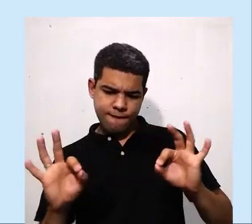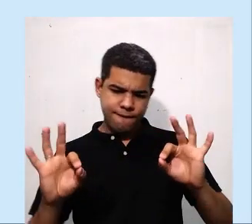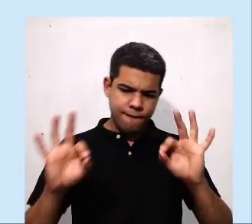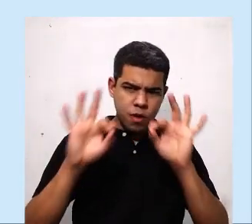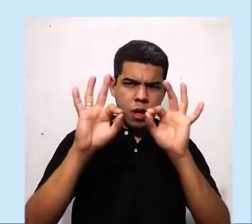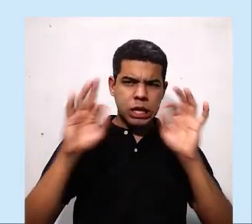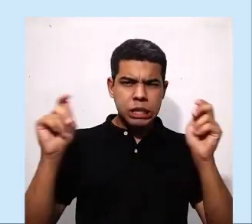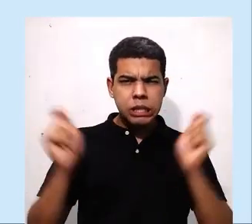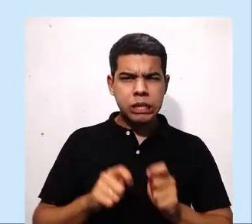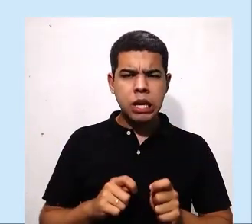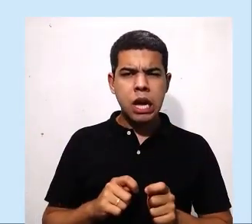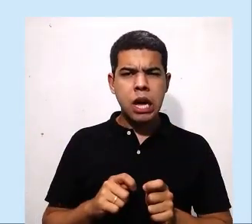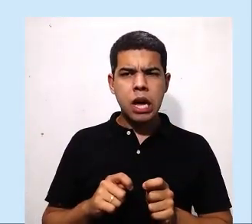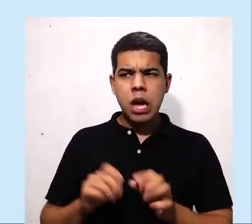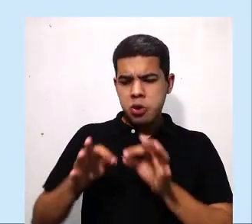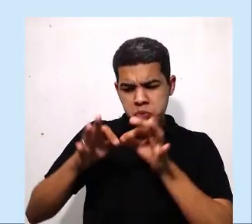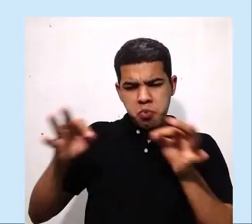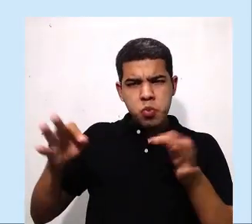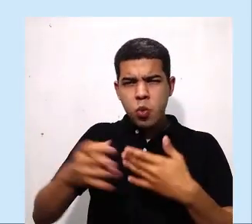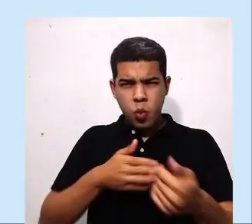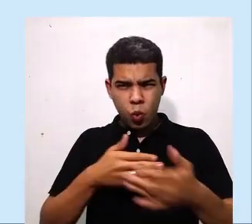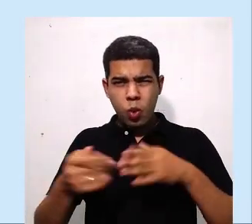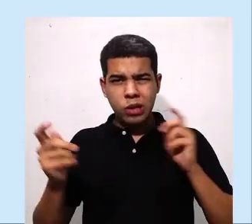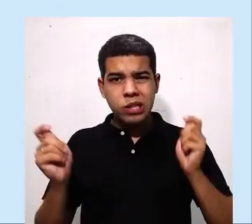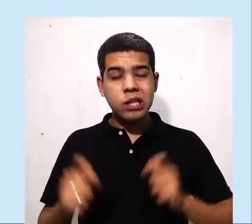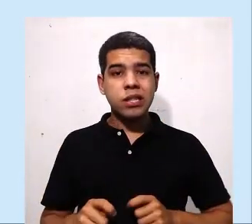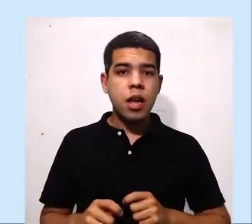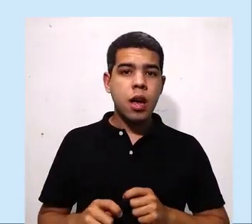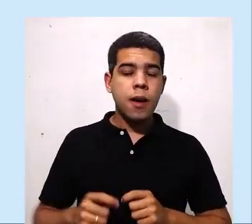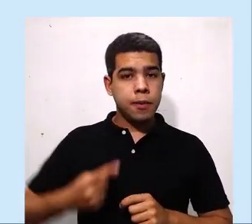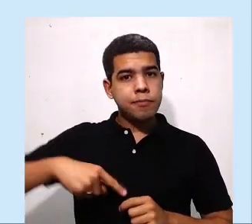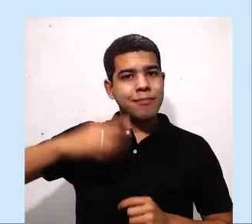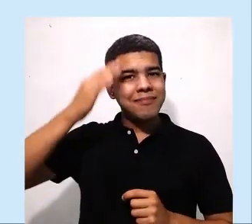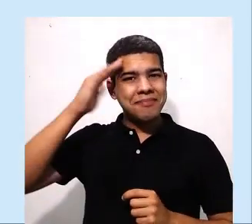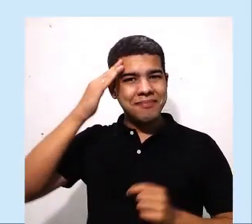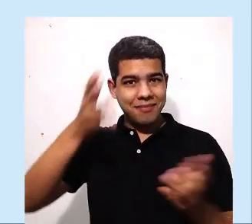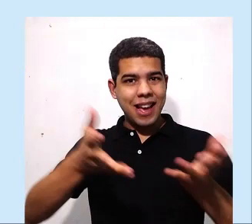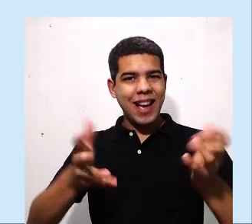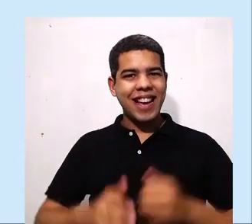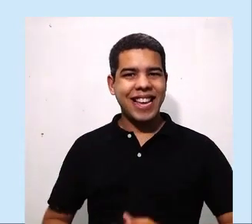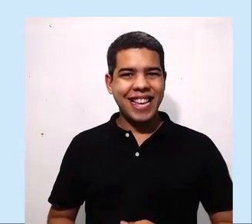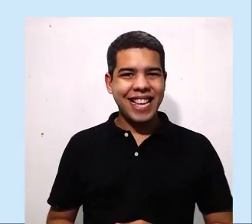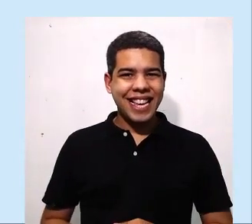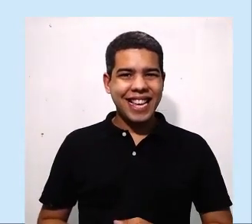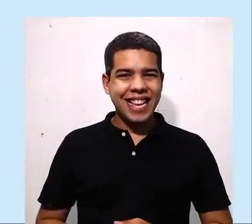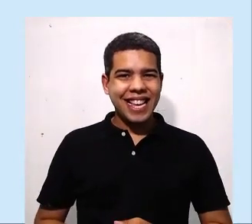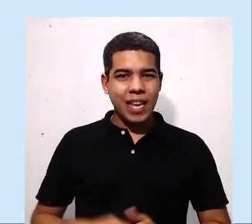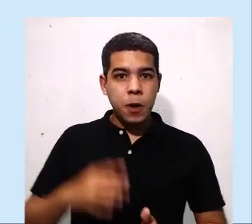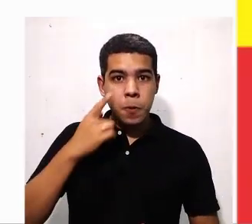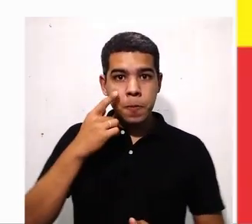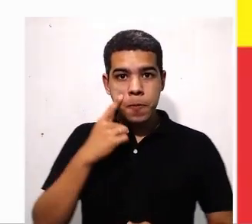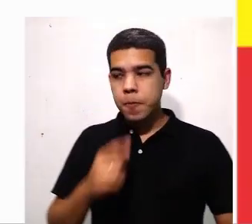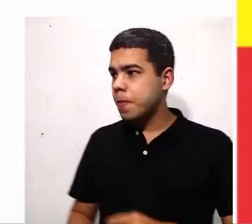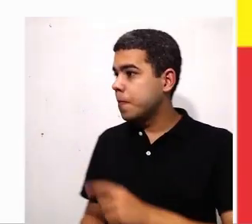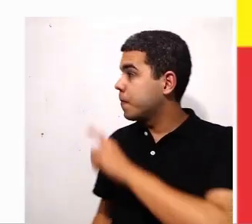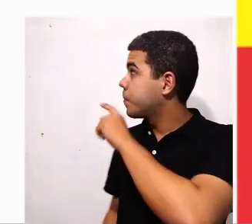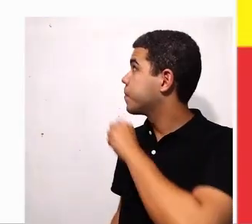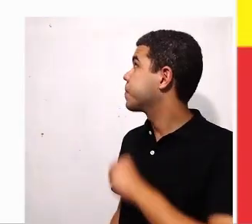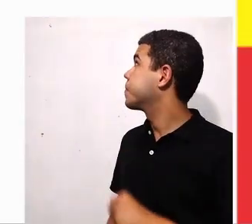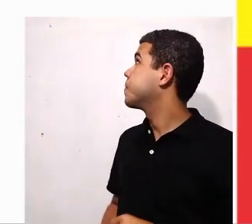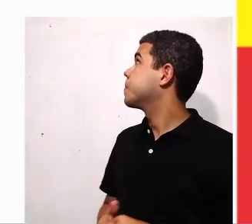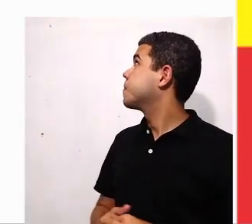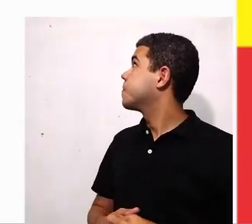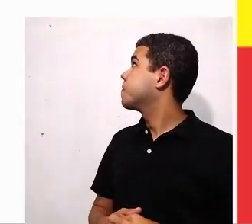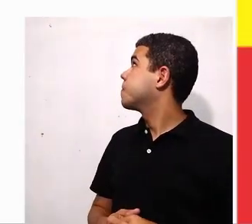um triângulo? Qualquer que for as medidas, eu construo um triângulo? Vamos entender agora. Observe aí na tela de